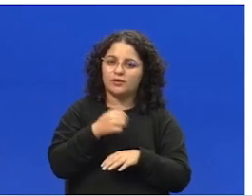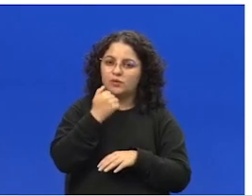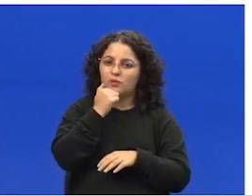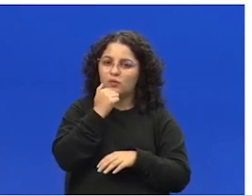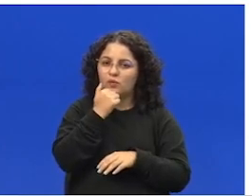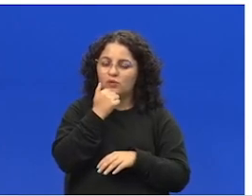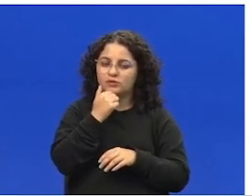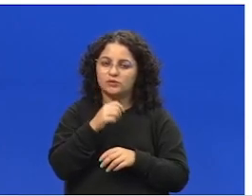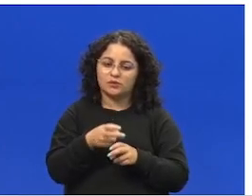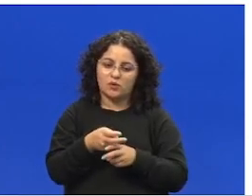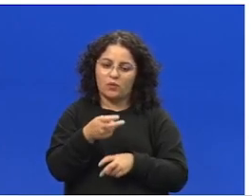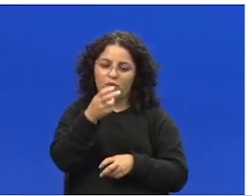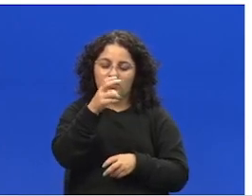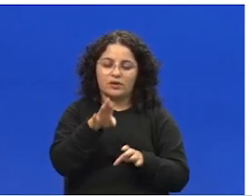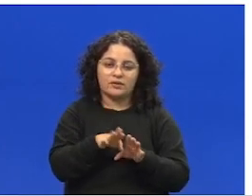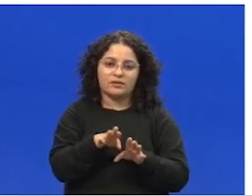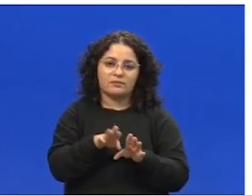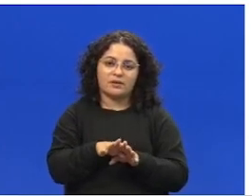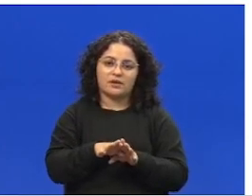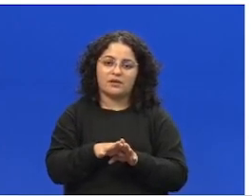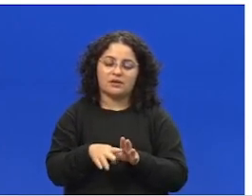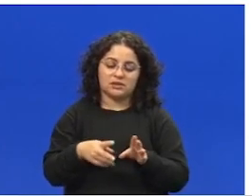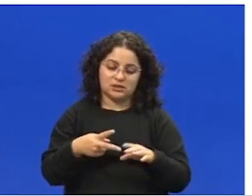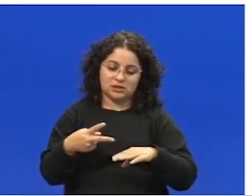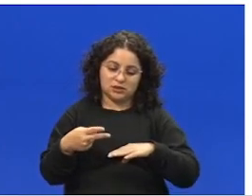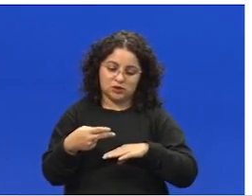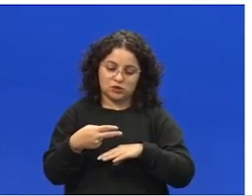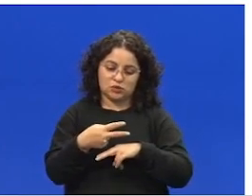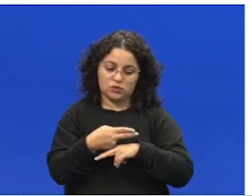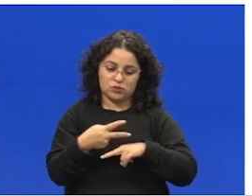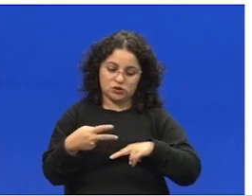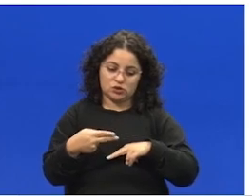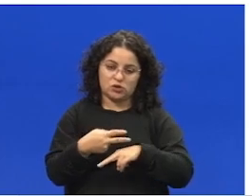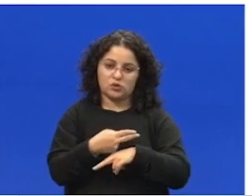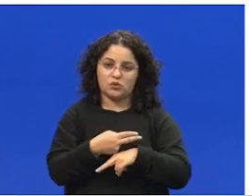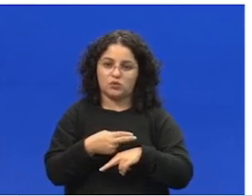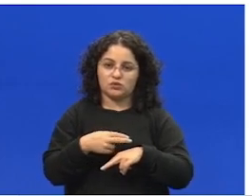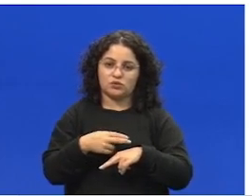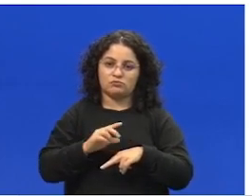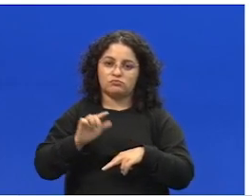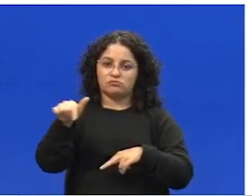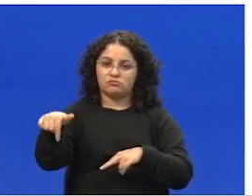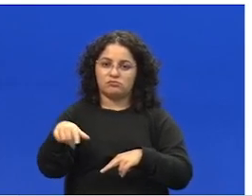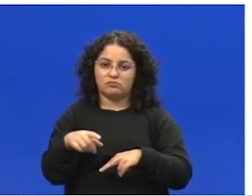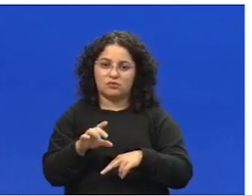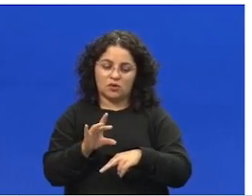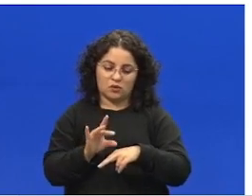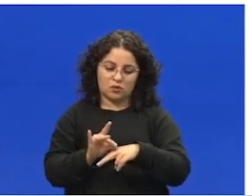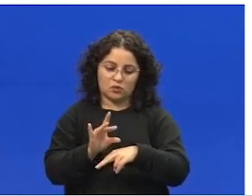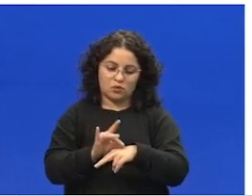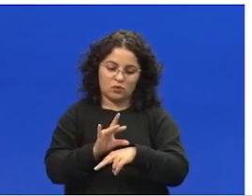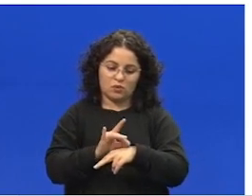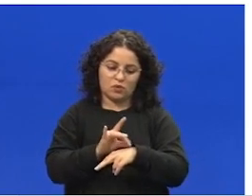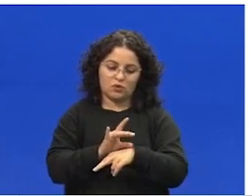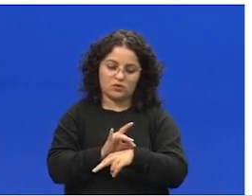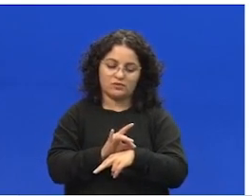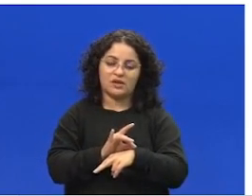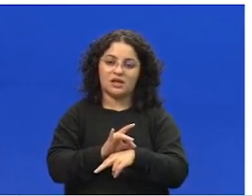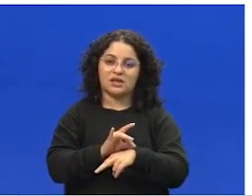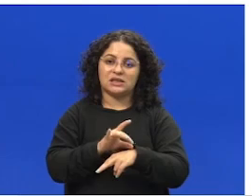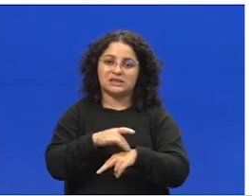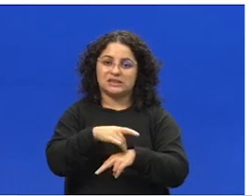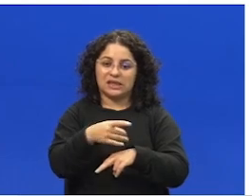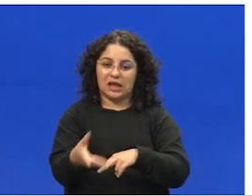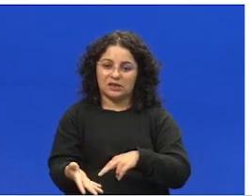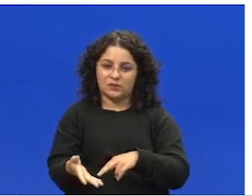coluna vertebral. E as pós-cirúrgicas, quando eu tenho a soltura do segmento de fixação, né, do elemento de fixação, no